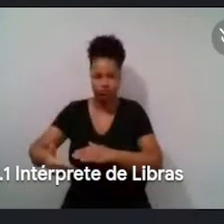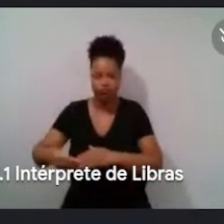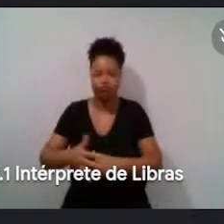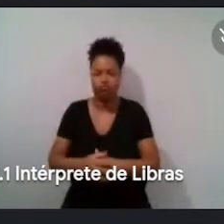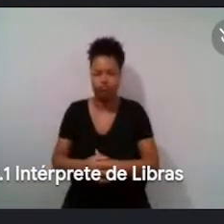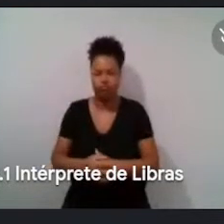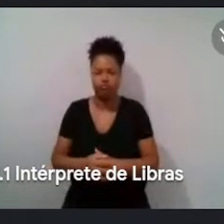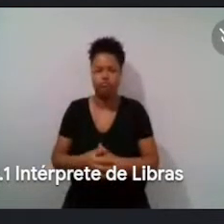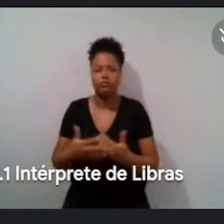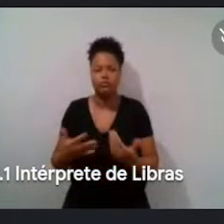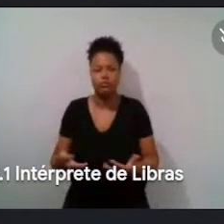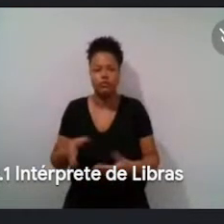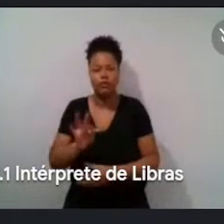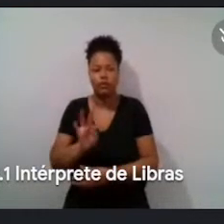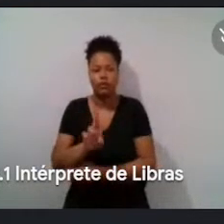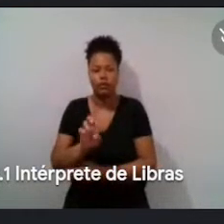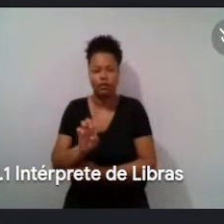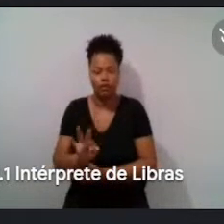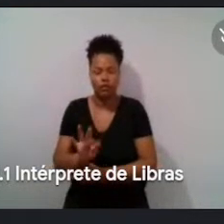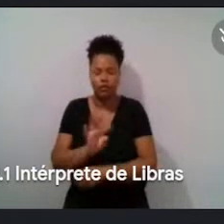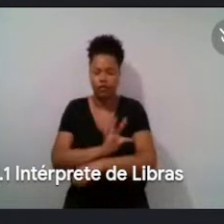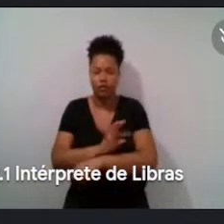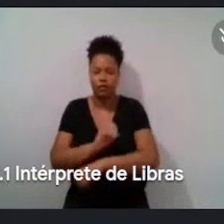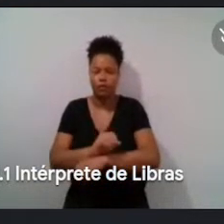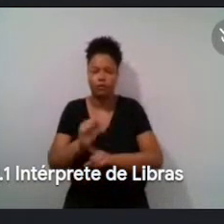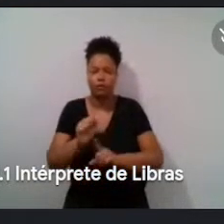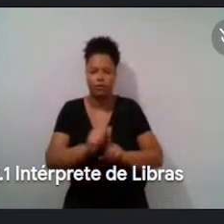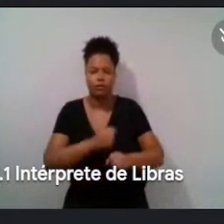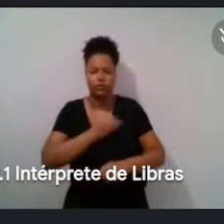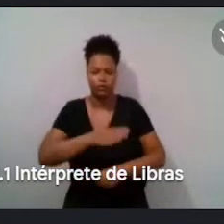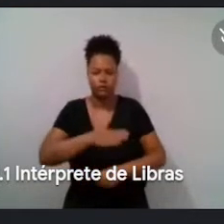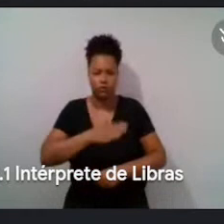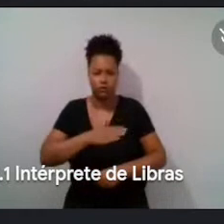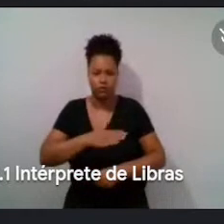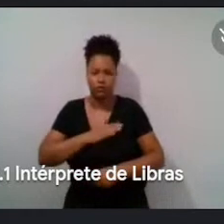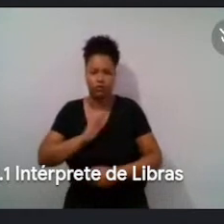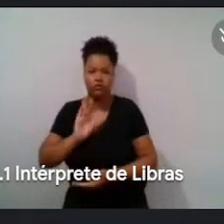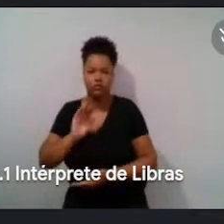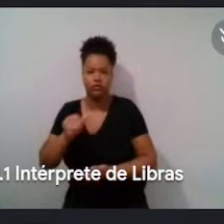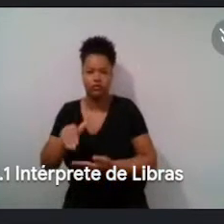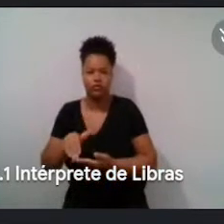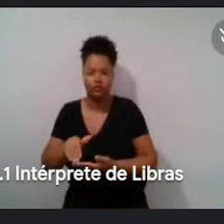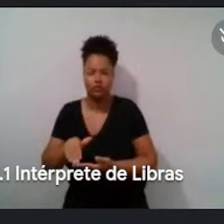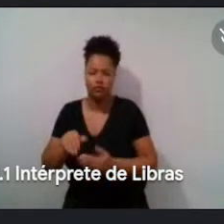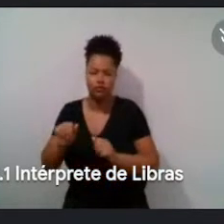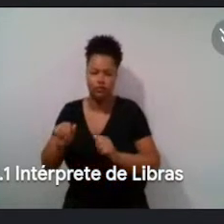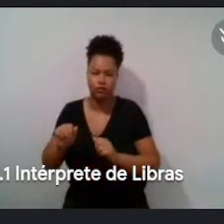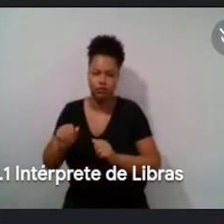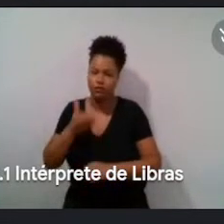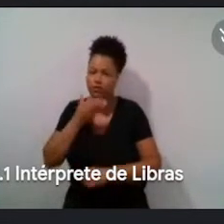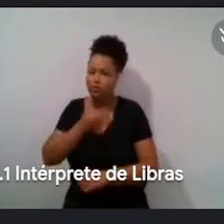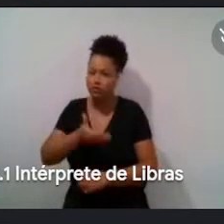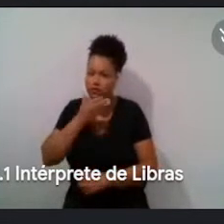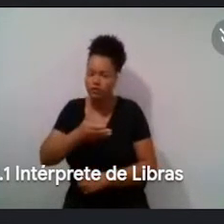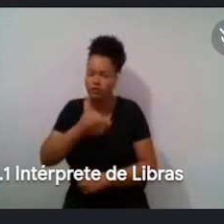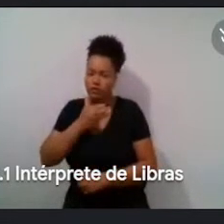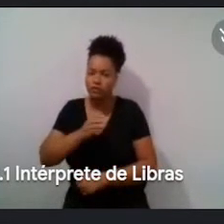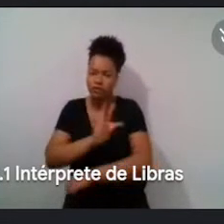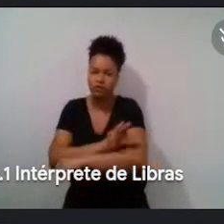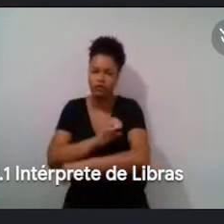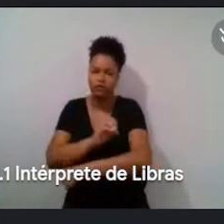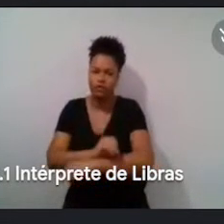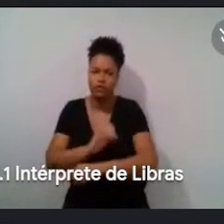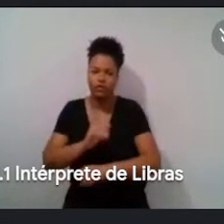TRE Tocantins para os meses de agosto a dezembro de 2022, da forma da minuta apresentada em seu respectivo anexo